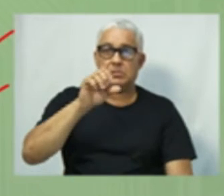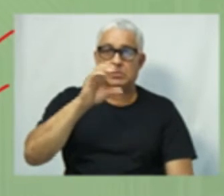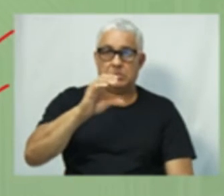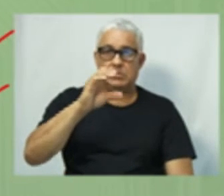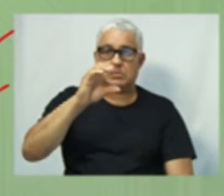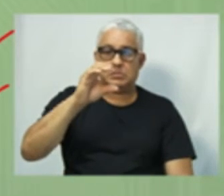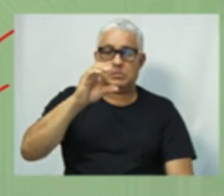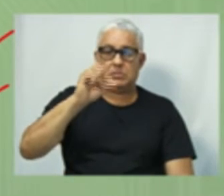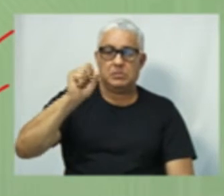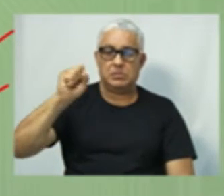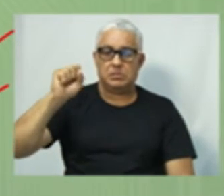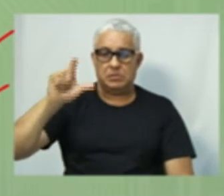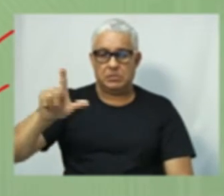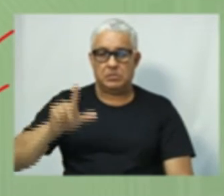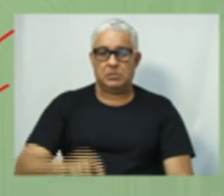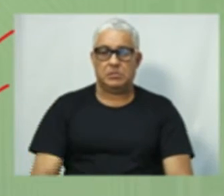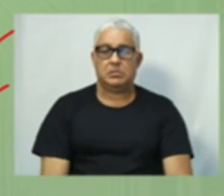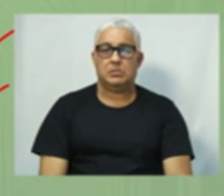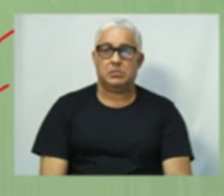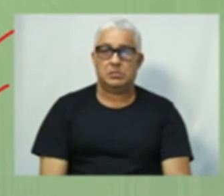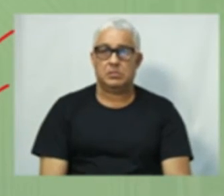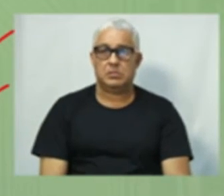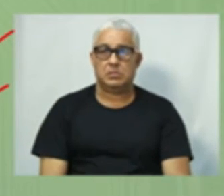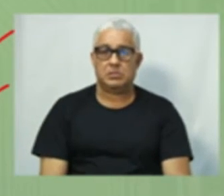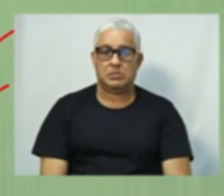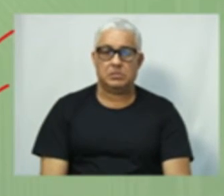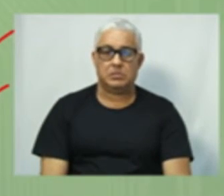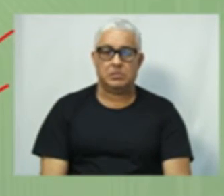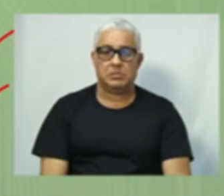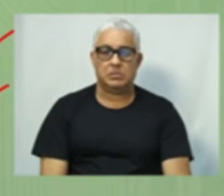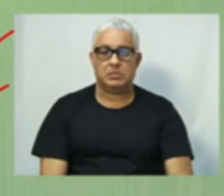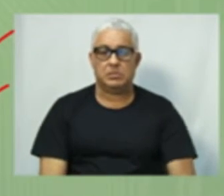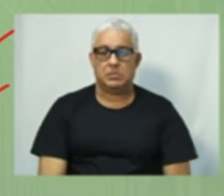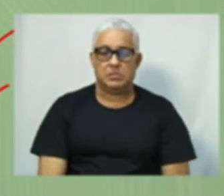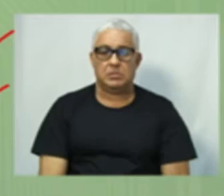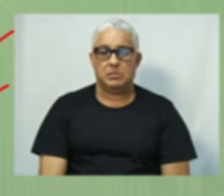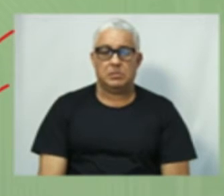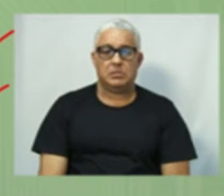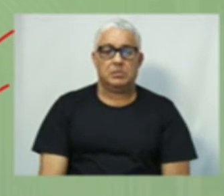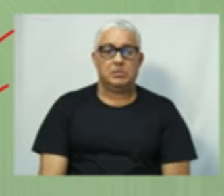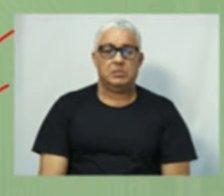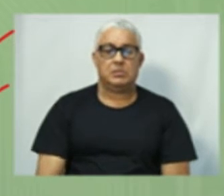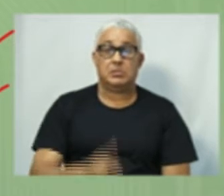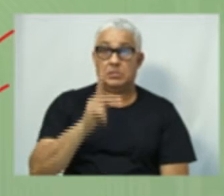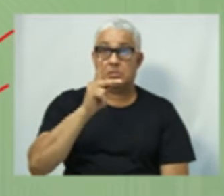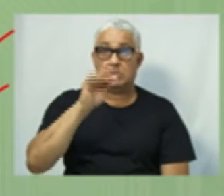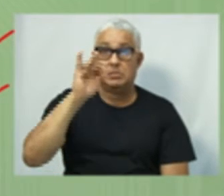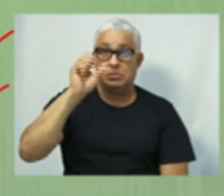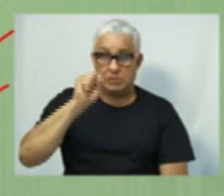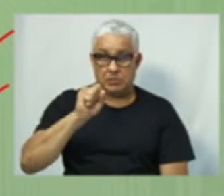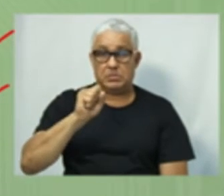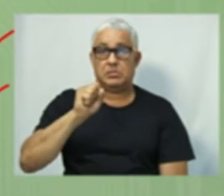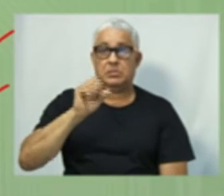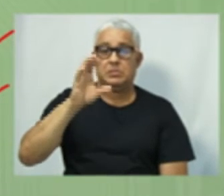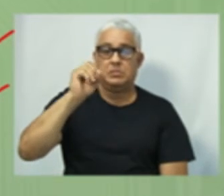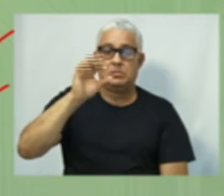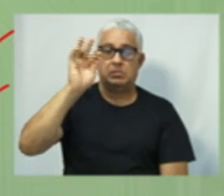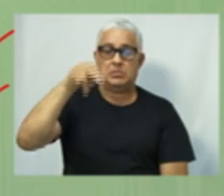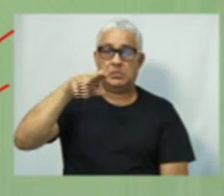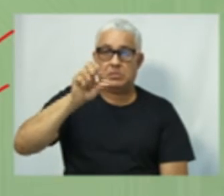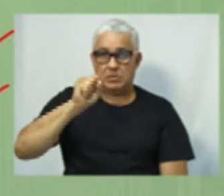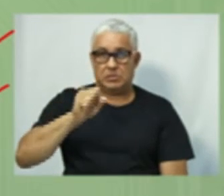CSLL, né? Enquanto o PIS e o COFINS é mensal,